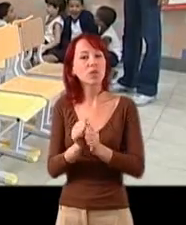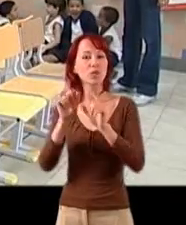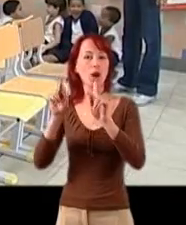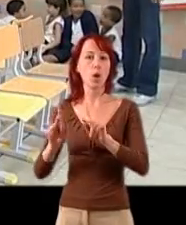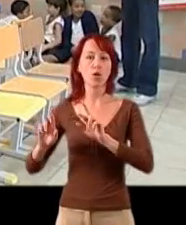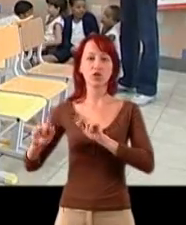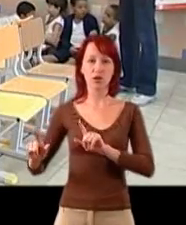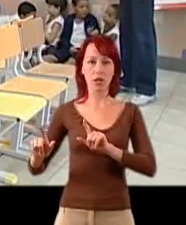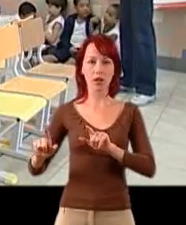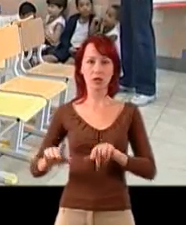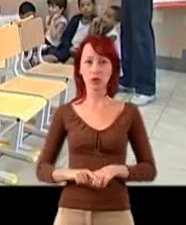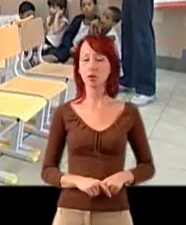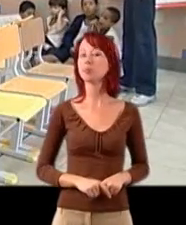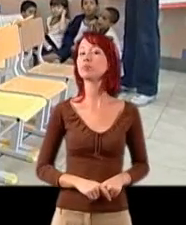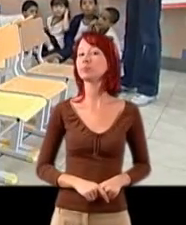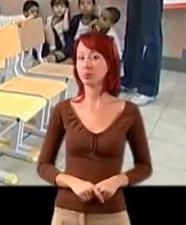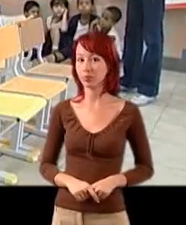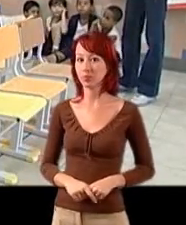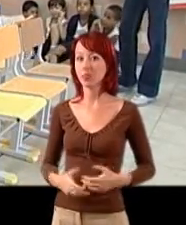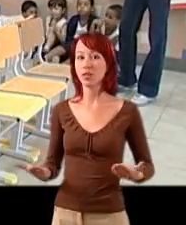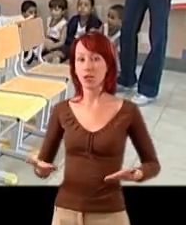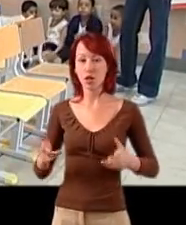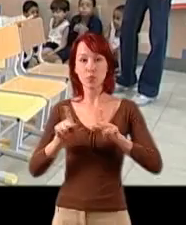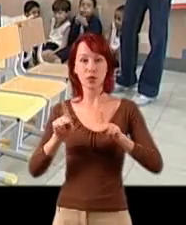diferente. Ó, pessoal,